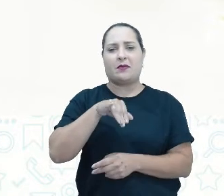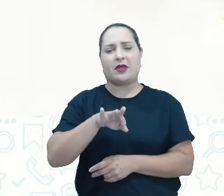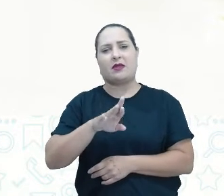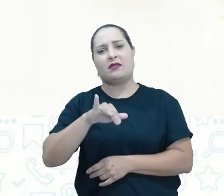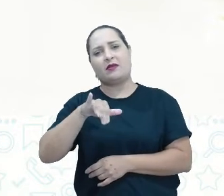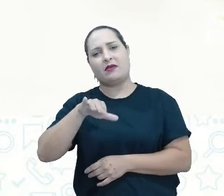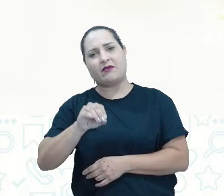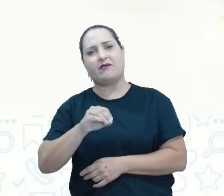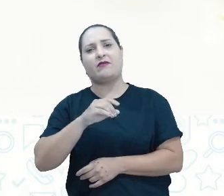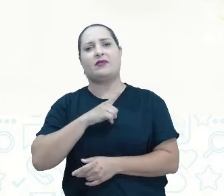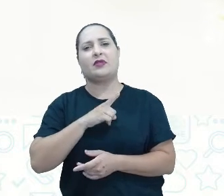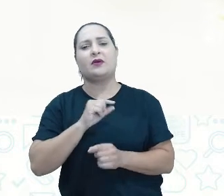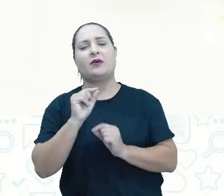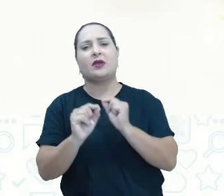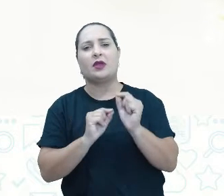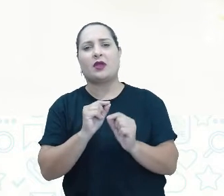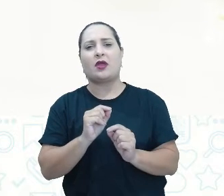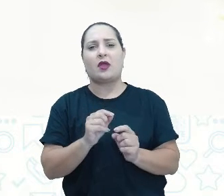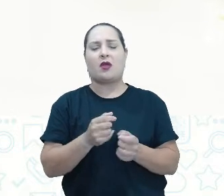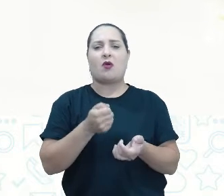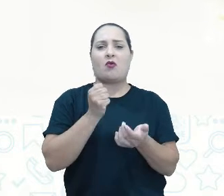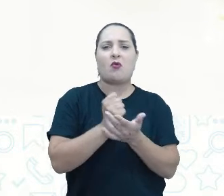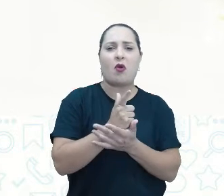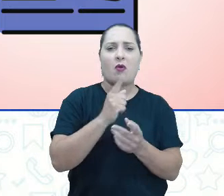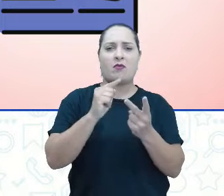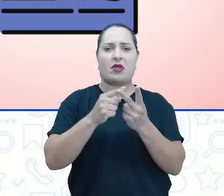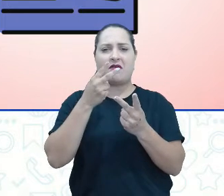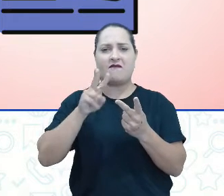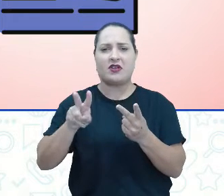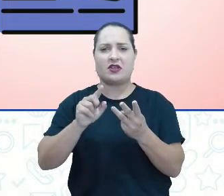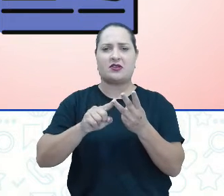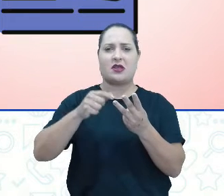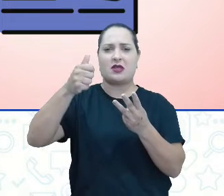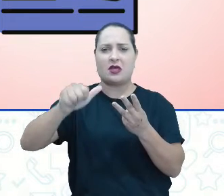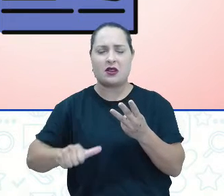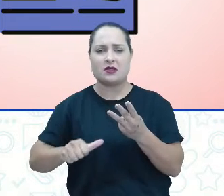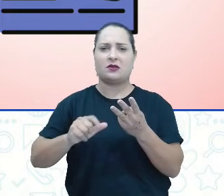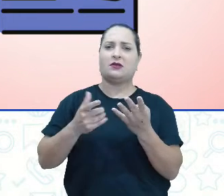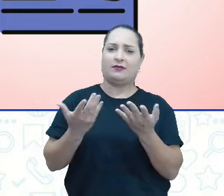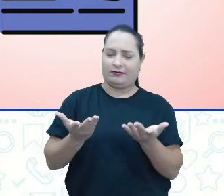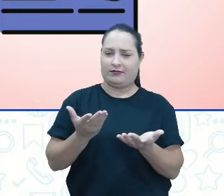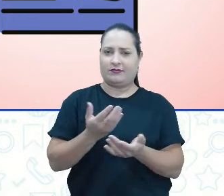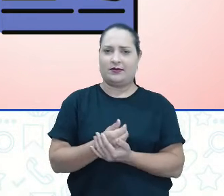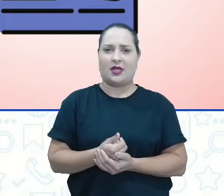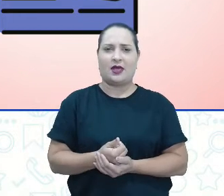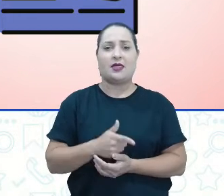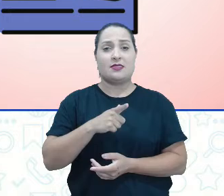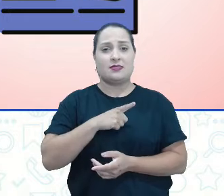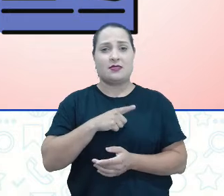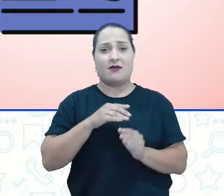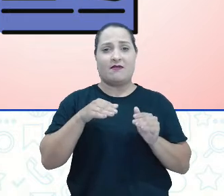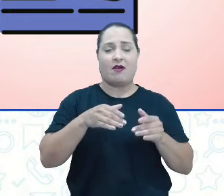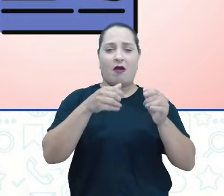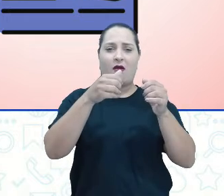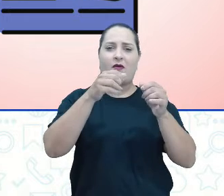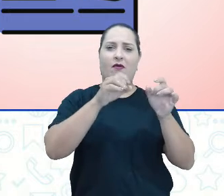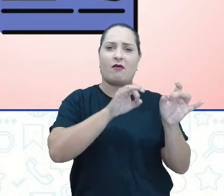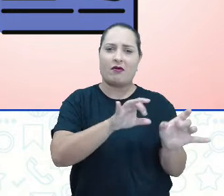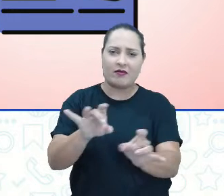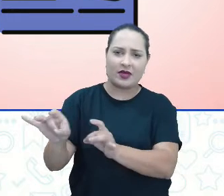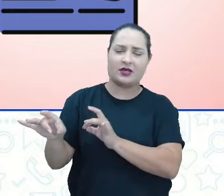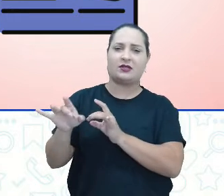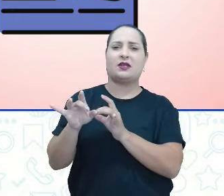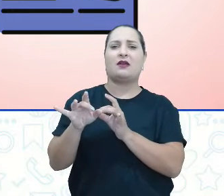O conselho. Então, compre, veja, analise. Então, tem o caráter comercial, linguagem verbal e